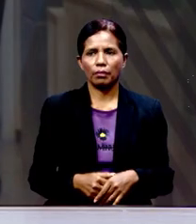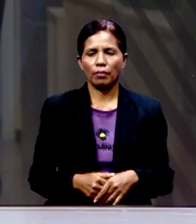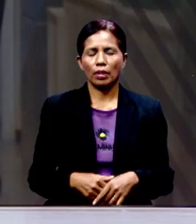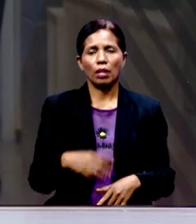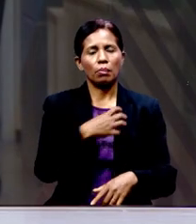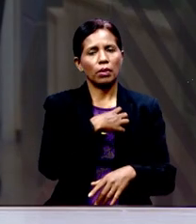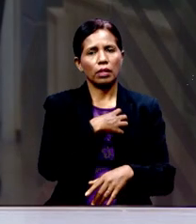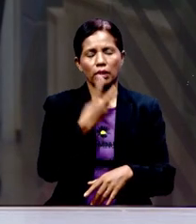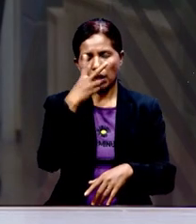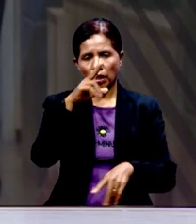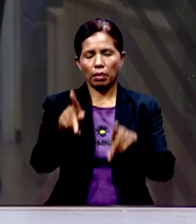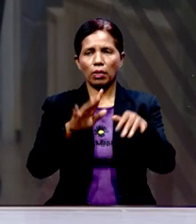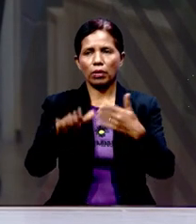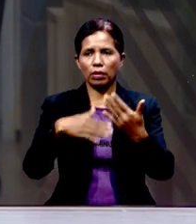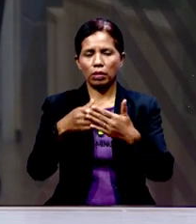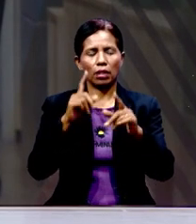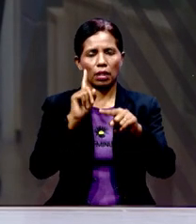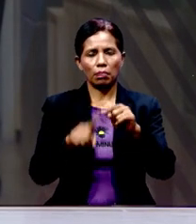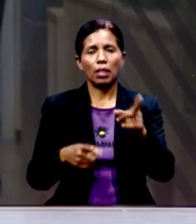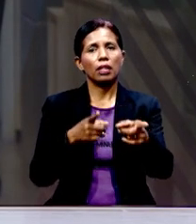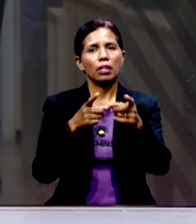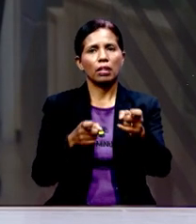Penetele se controla si dadaung atau lo bele tiru fugetis.